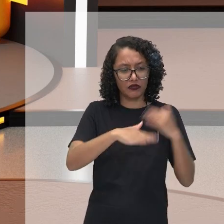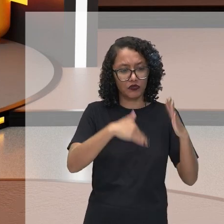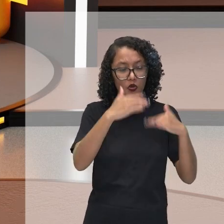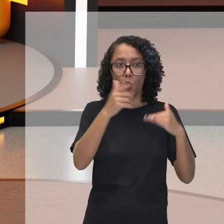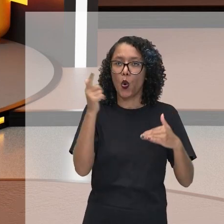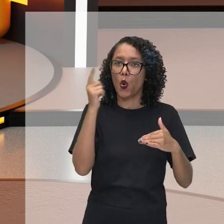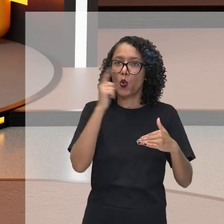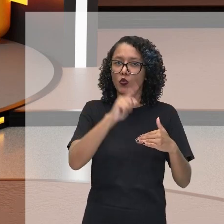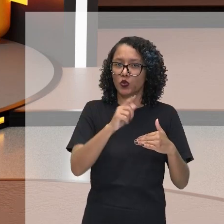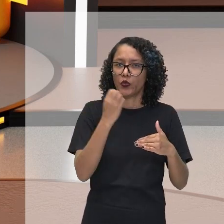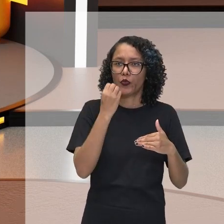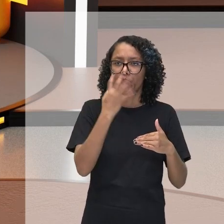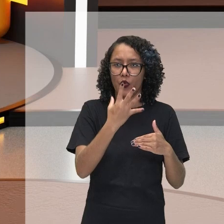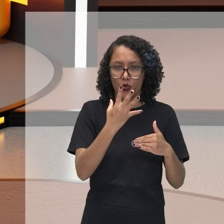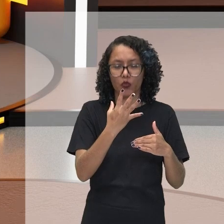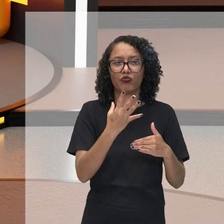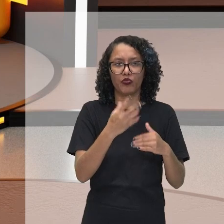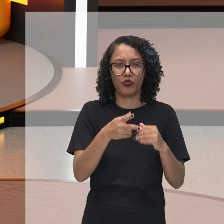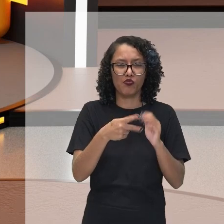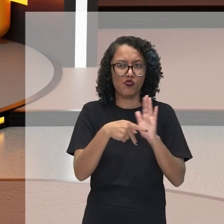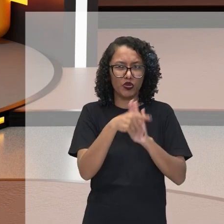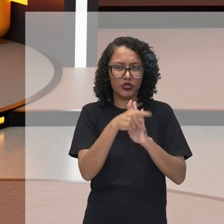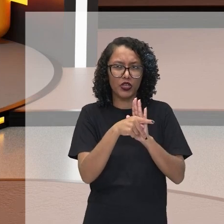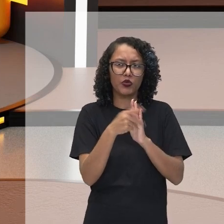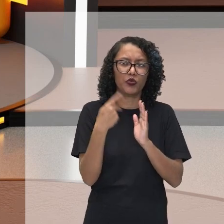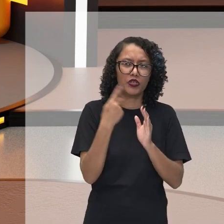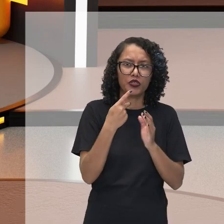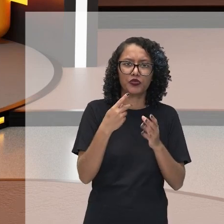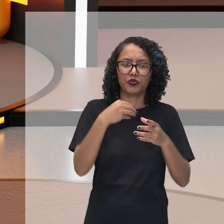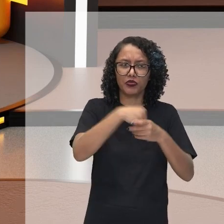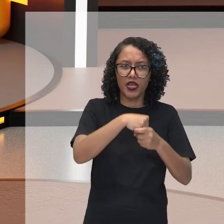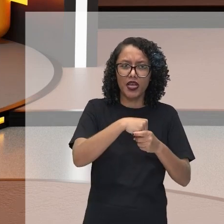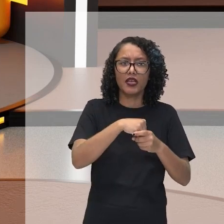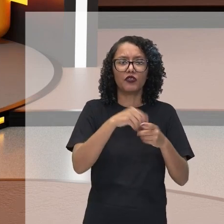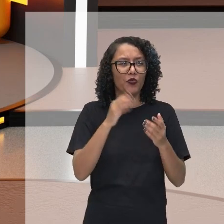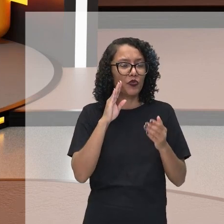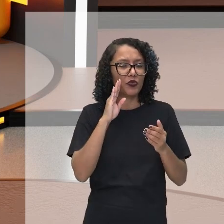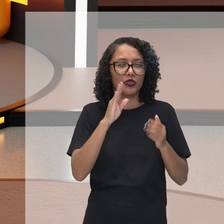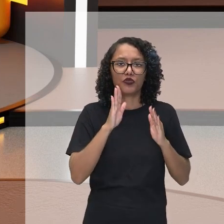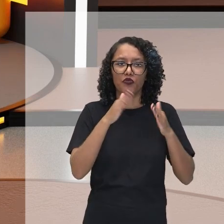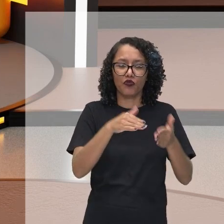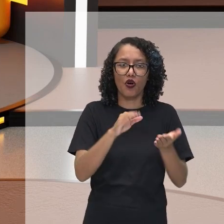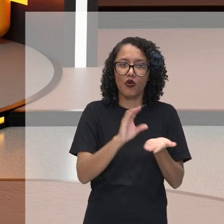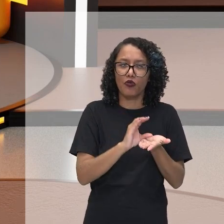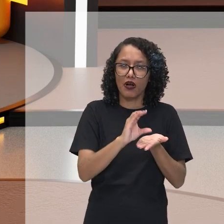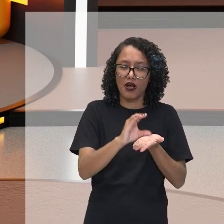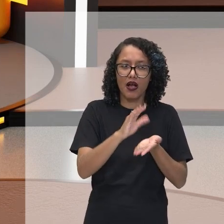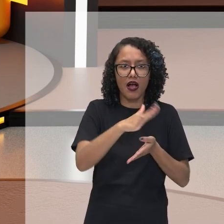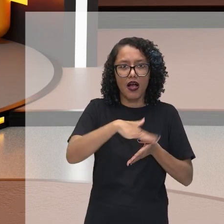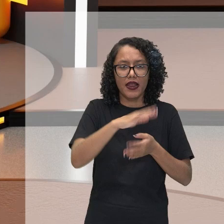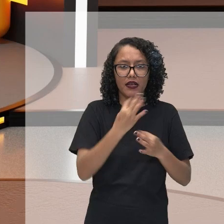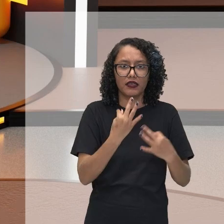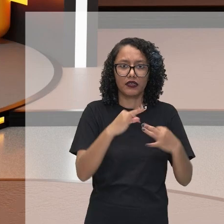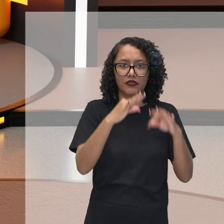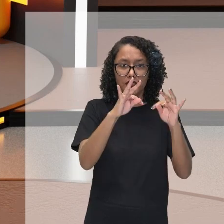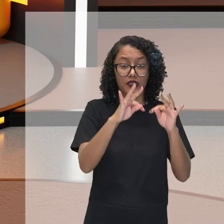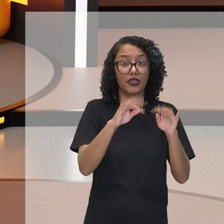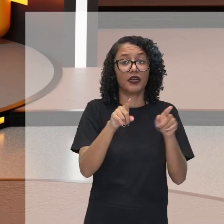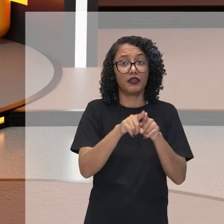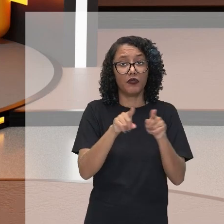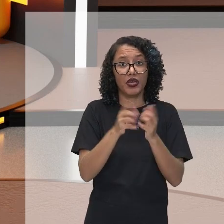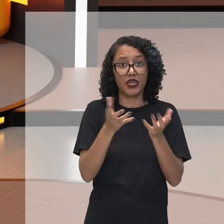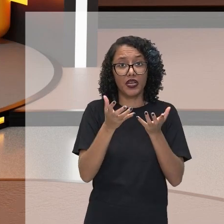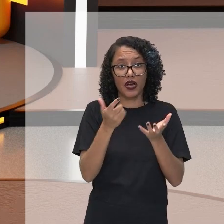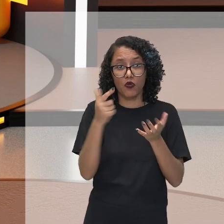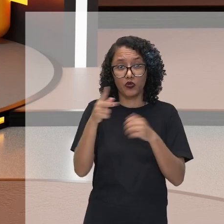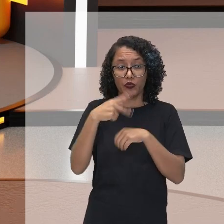com políticas internas marcadas, né, por investimentos de inovação tecnológica que visavam realmente atrair capitais